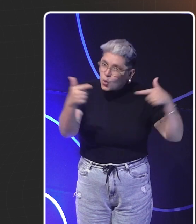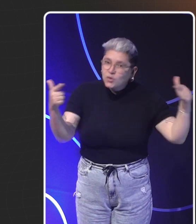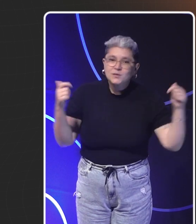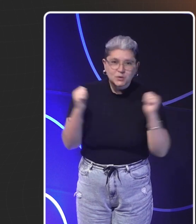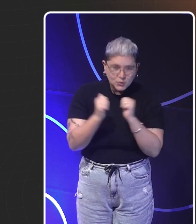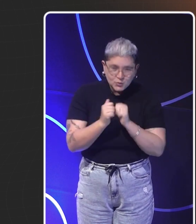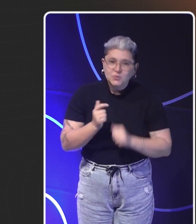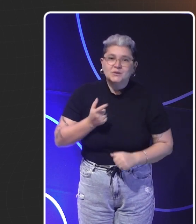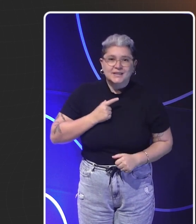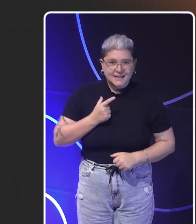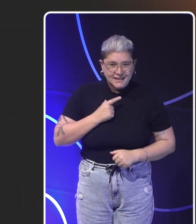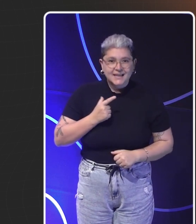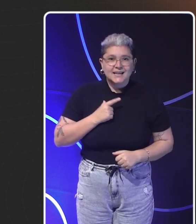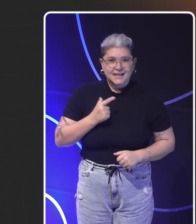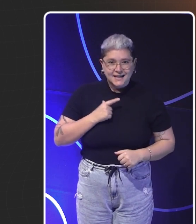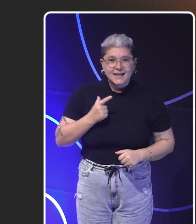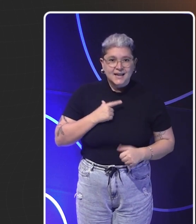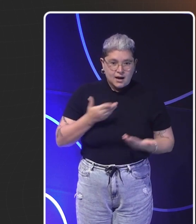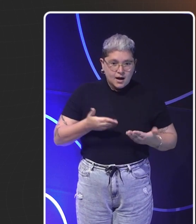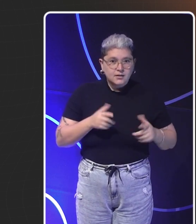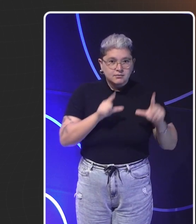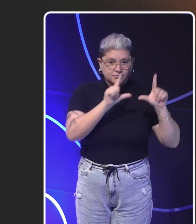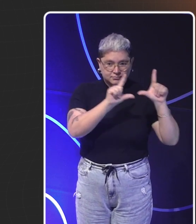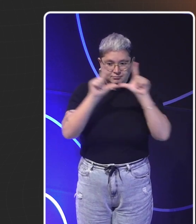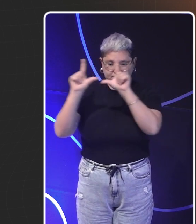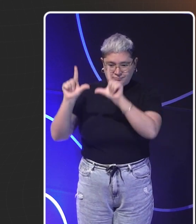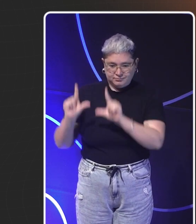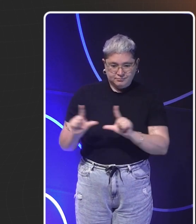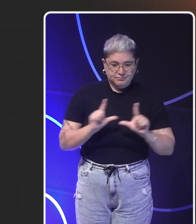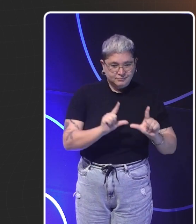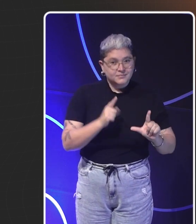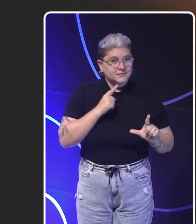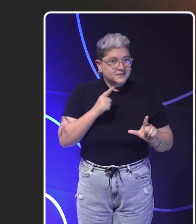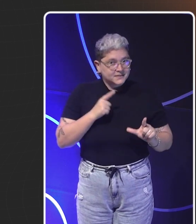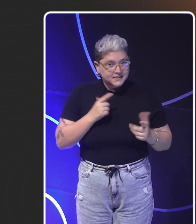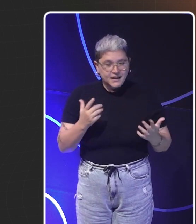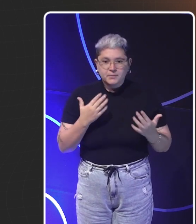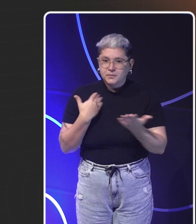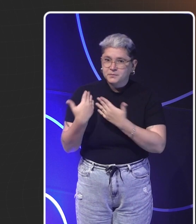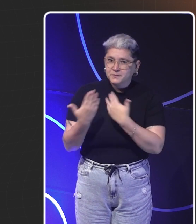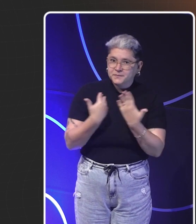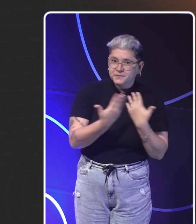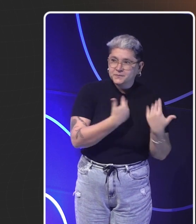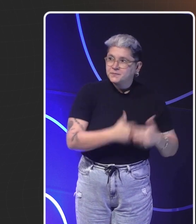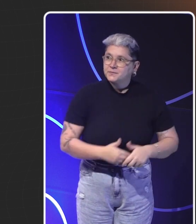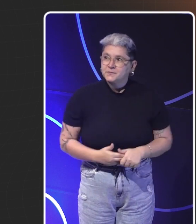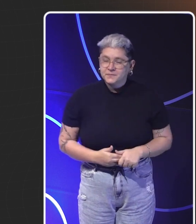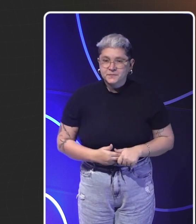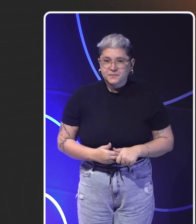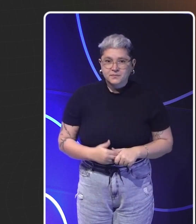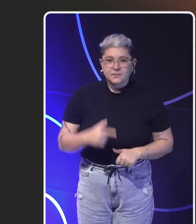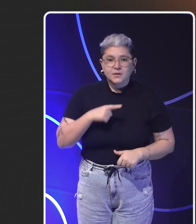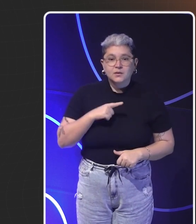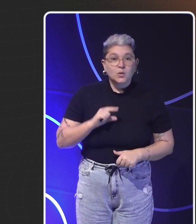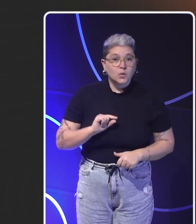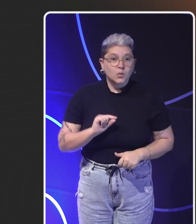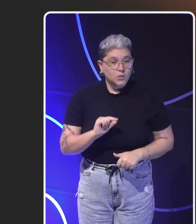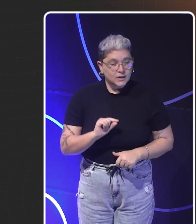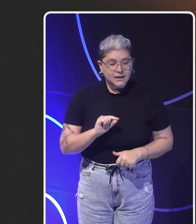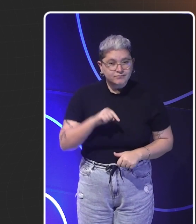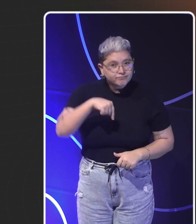pessoas comigo nesse painel para dividir conhecimento, e na verdade, elas que são as estrelas aqui